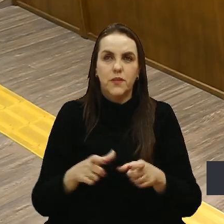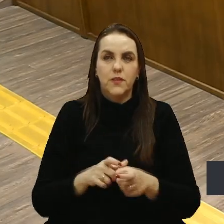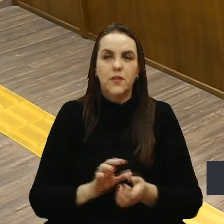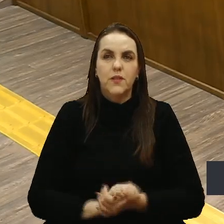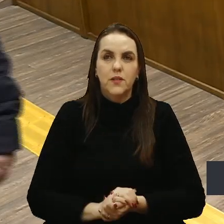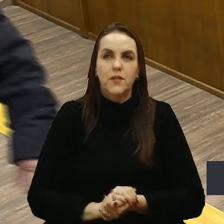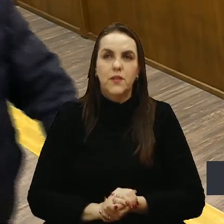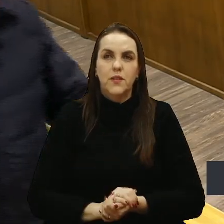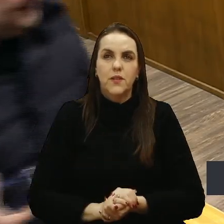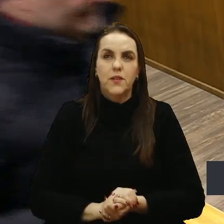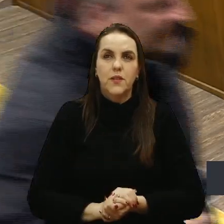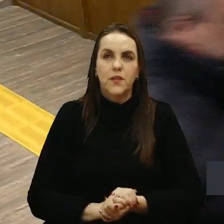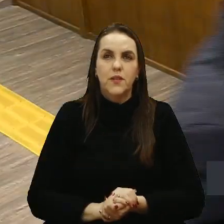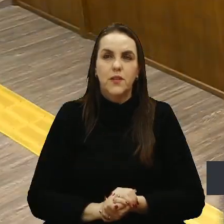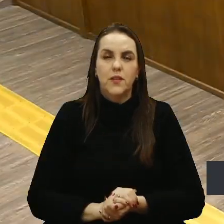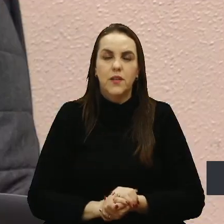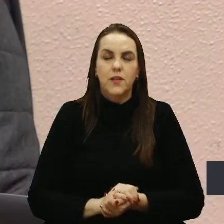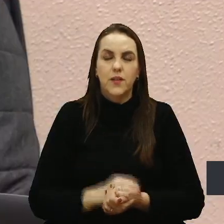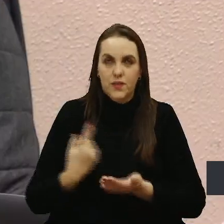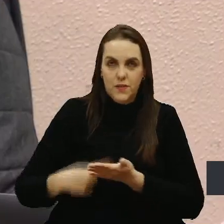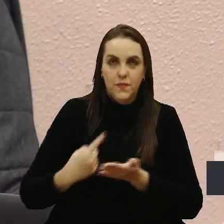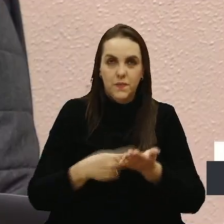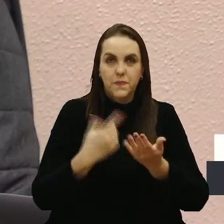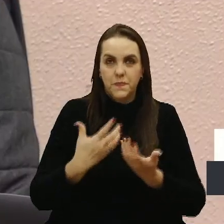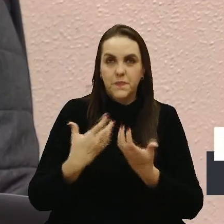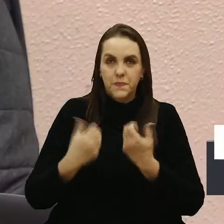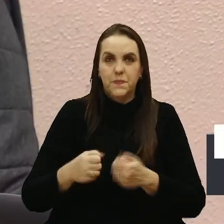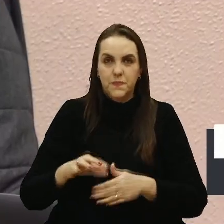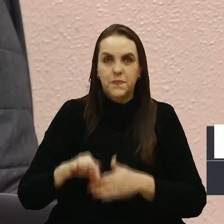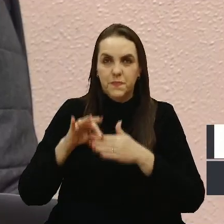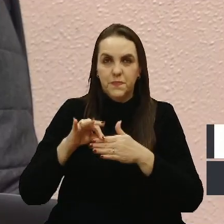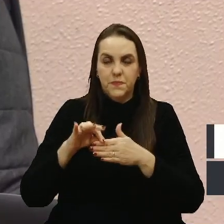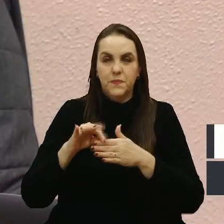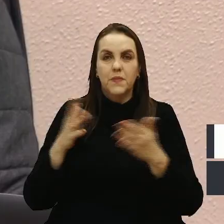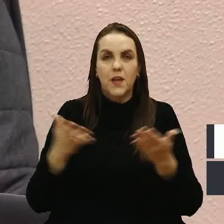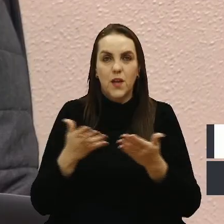Com a anuência dos líderes e a sessão ordinária, abre espaço de 5 minutos para